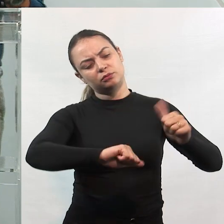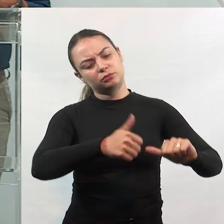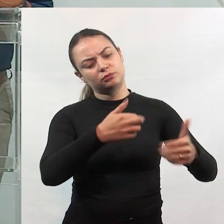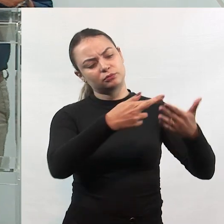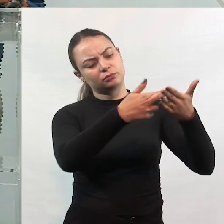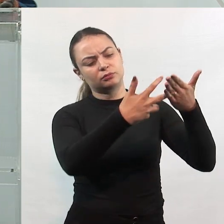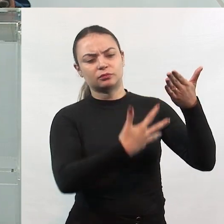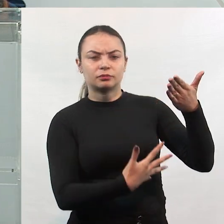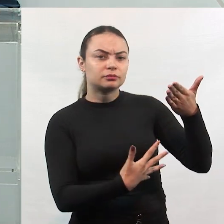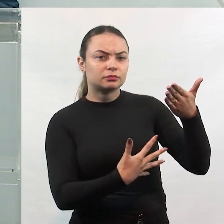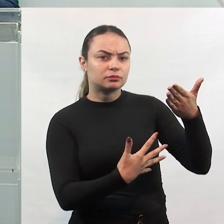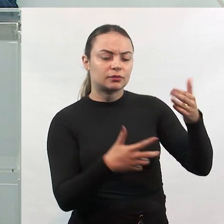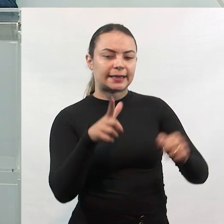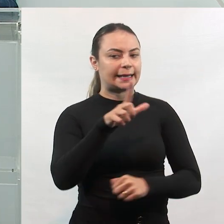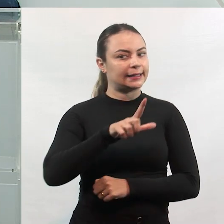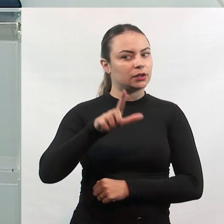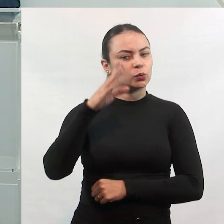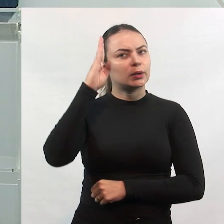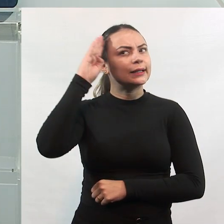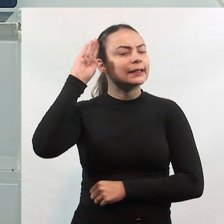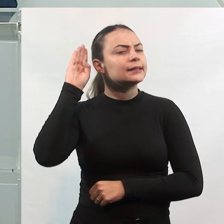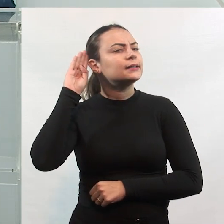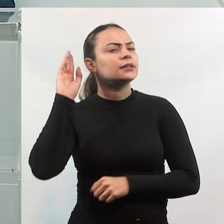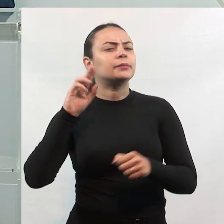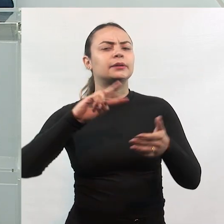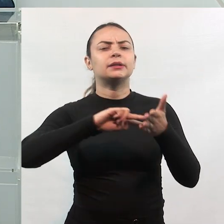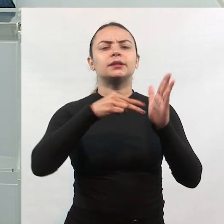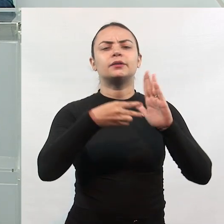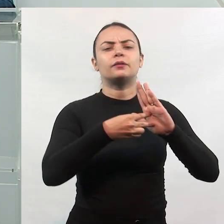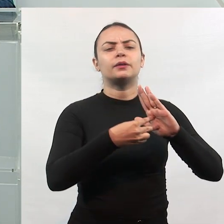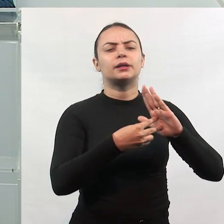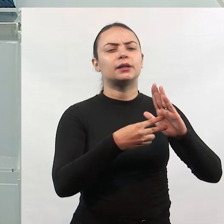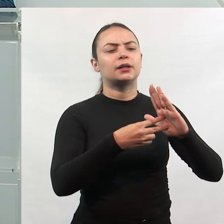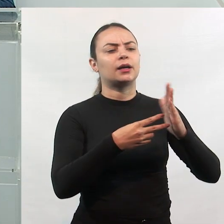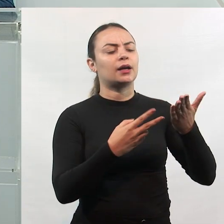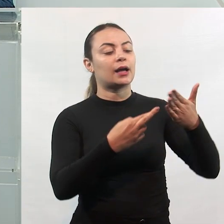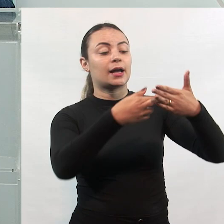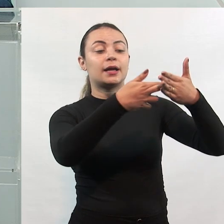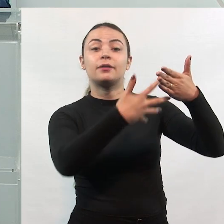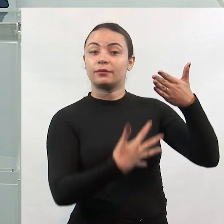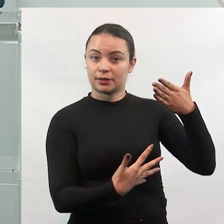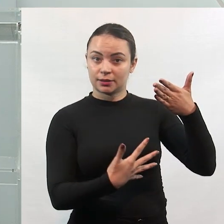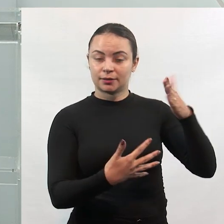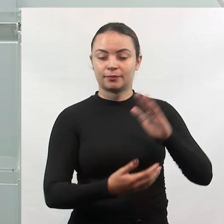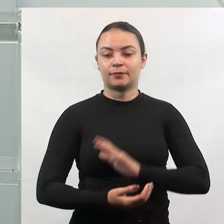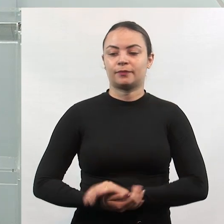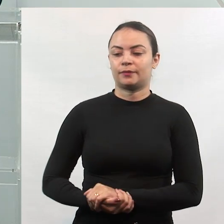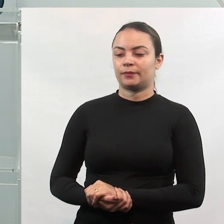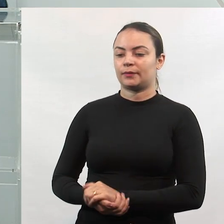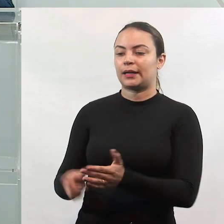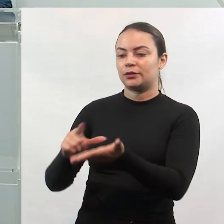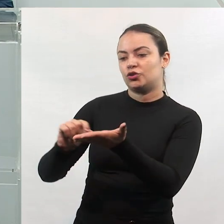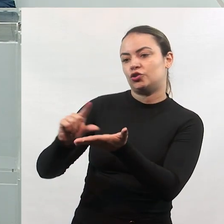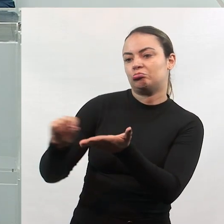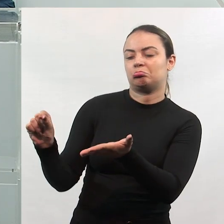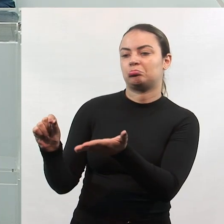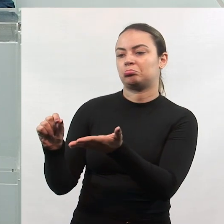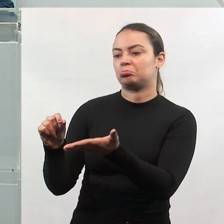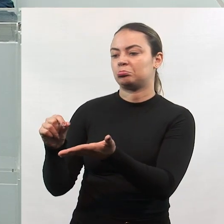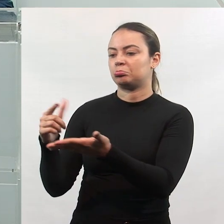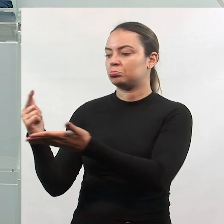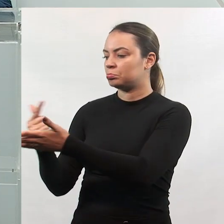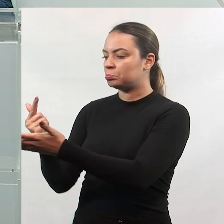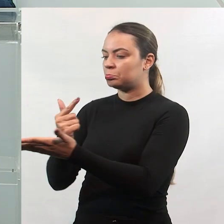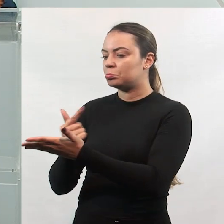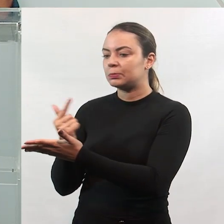tua introdução, ela precisa trazer também algum aspecto da literatura a respeito daquele tema. Então, se você vai falar,